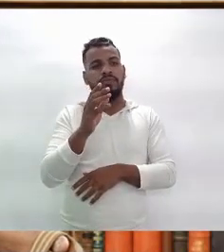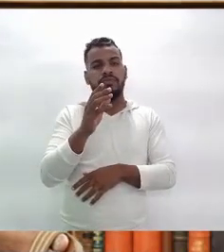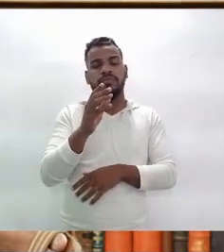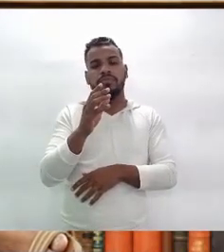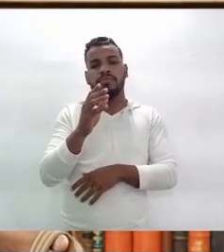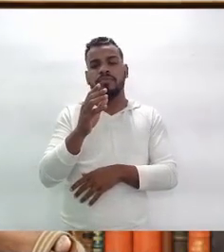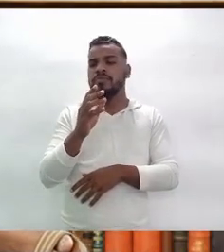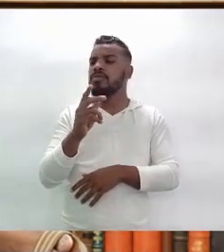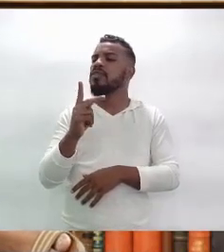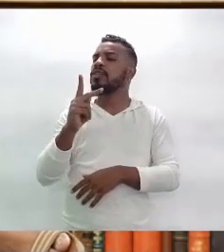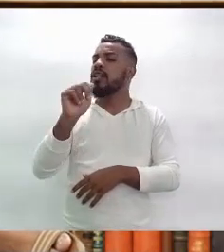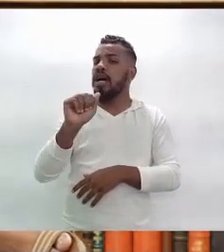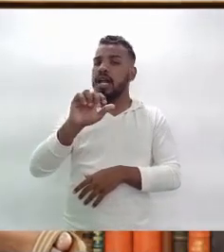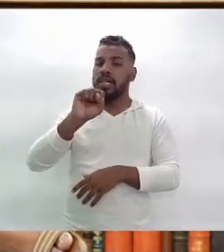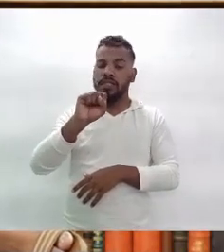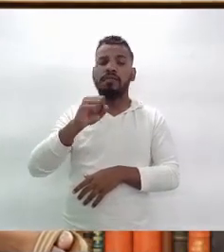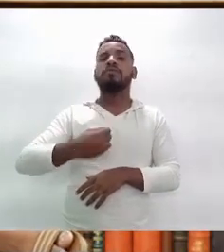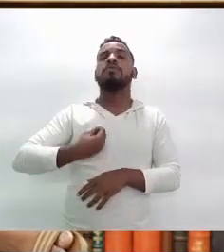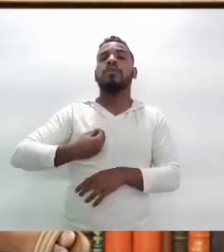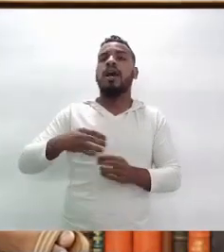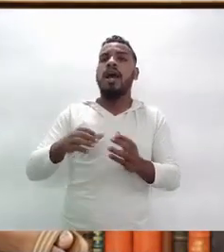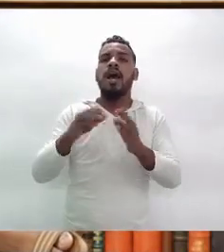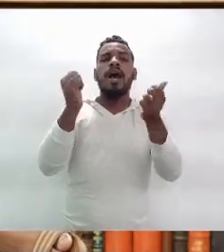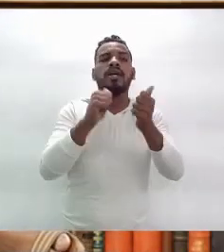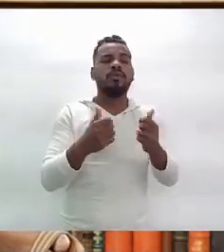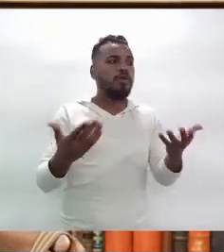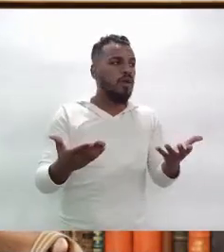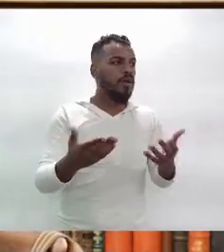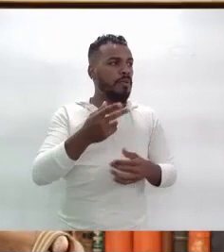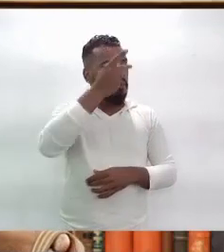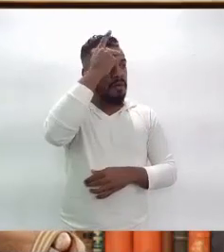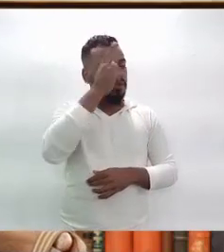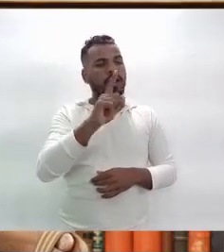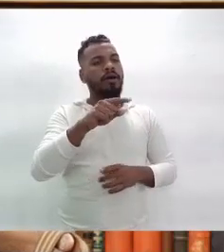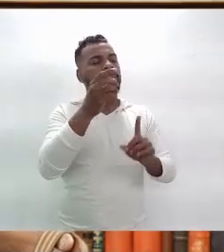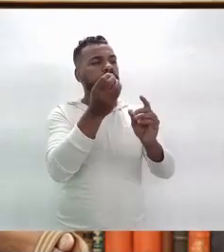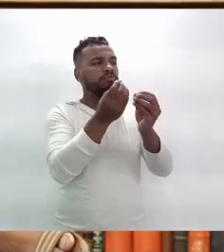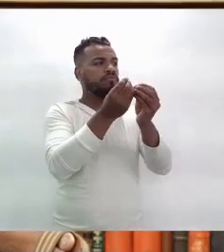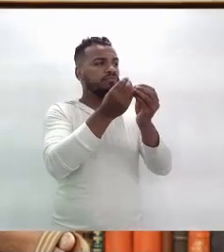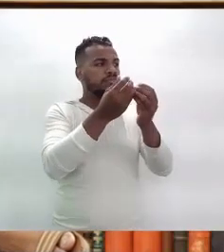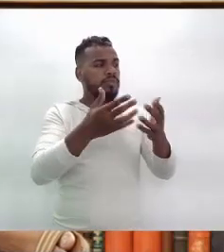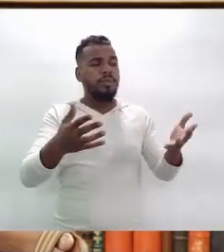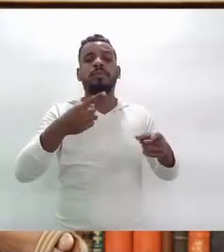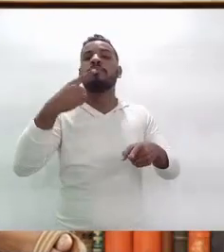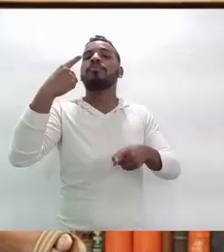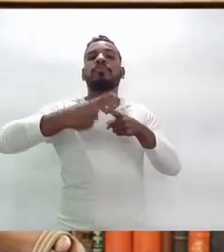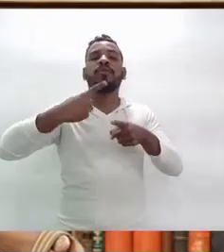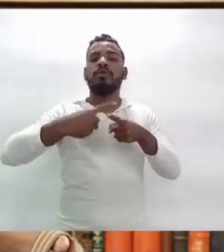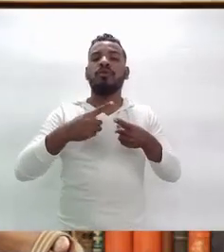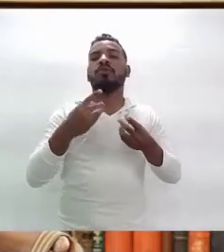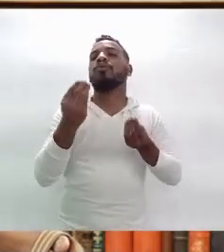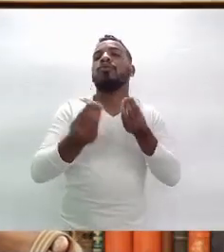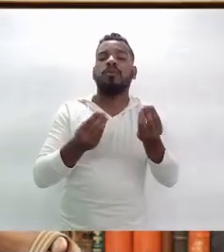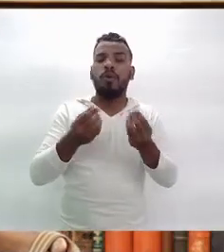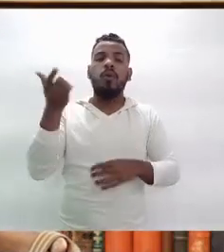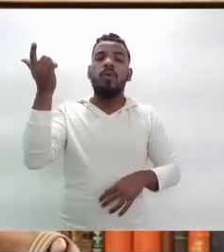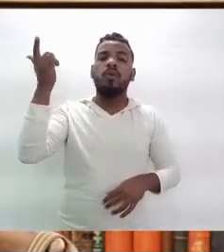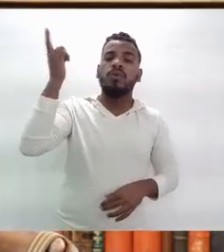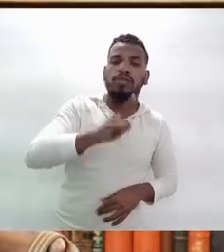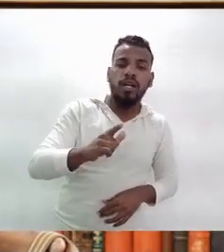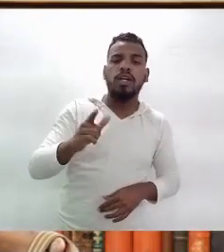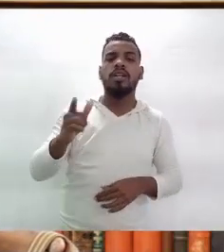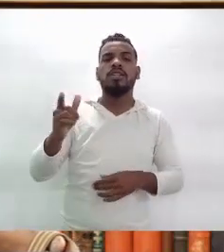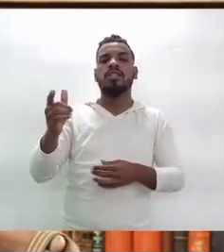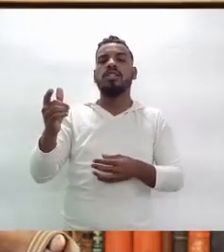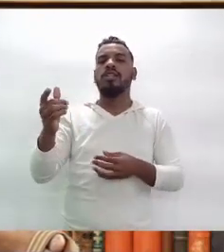Carlas, quem vivencia a arte, quem faz arte, são pessoas muito iluminadas. Porque como é que consegue